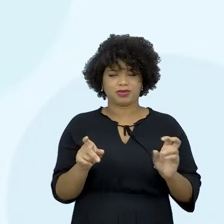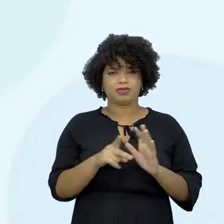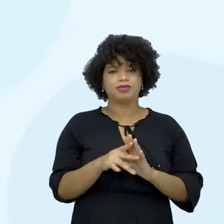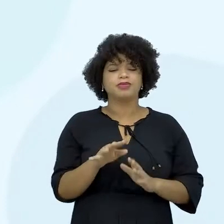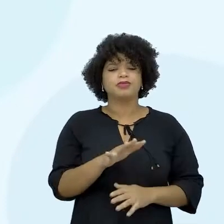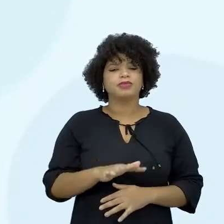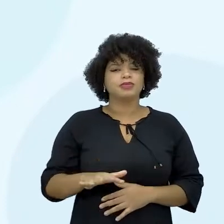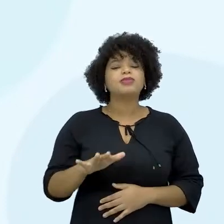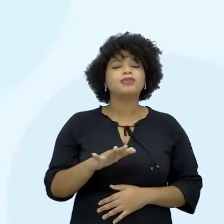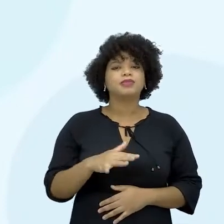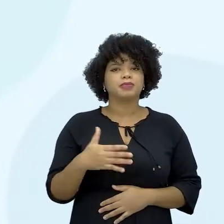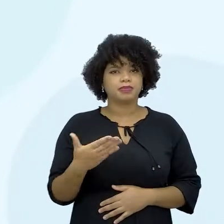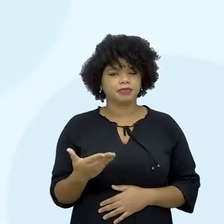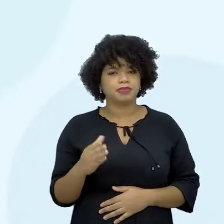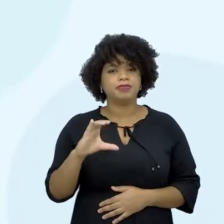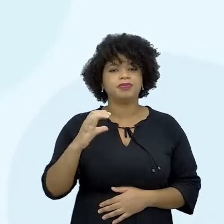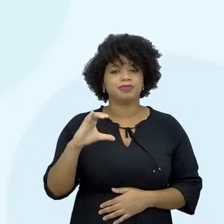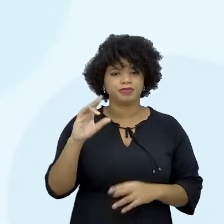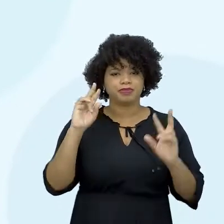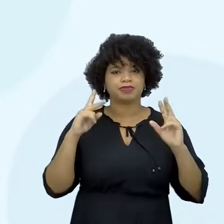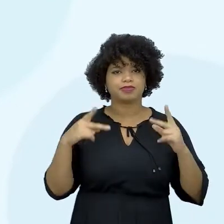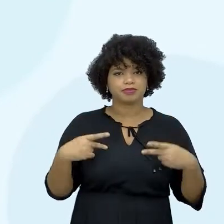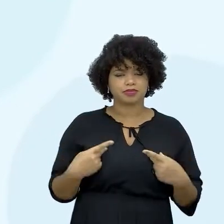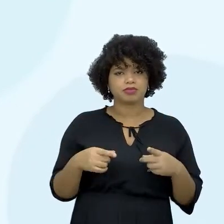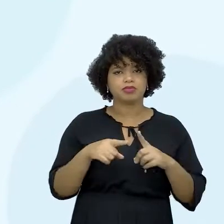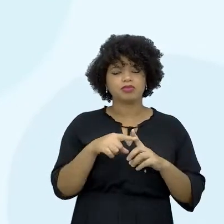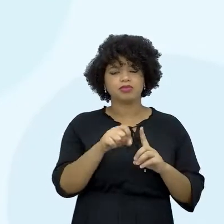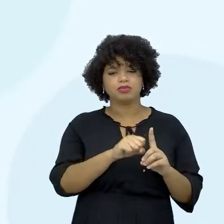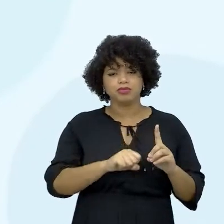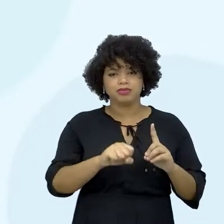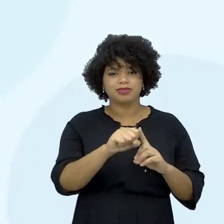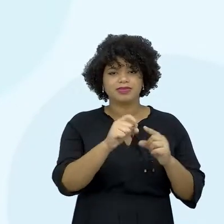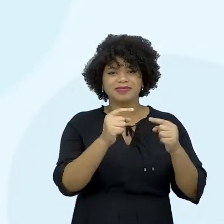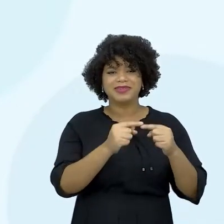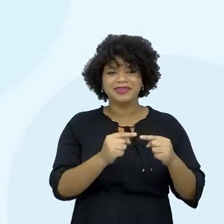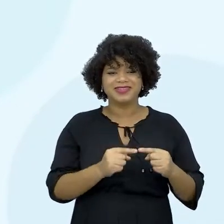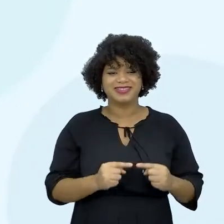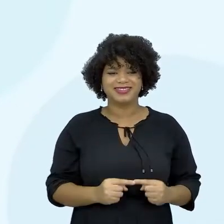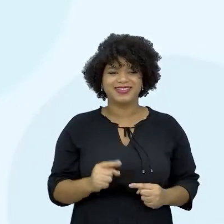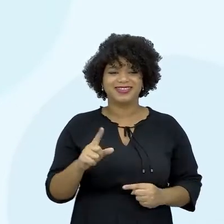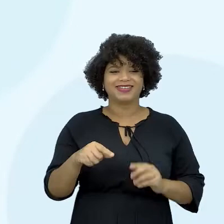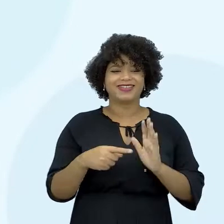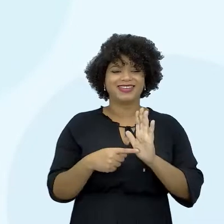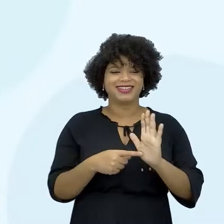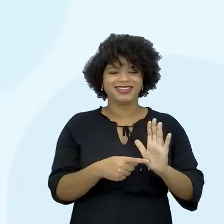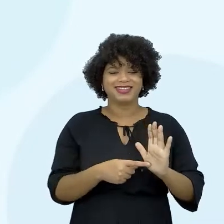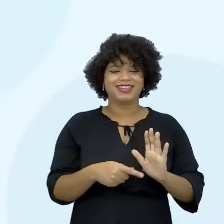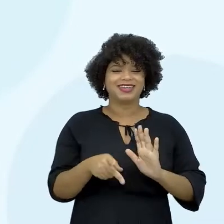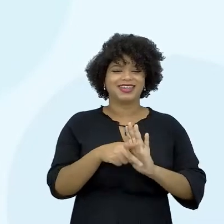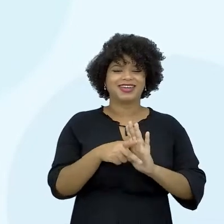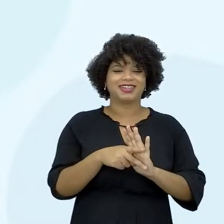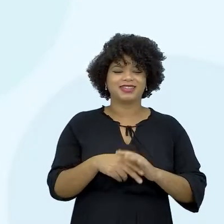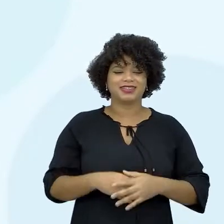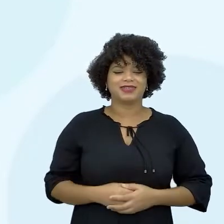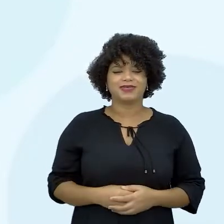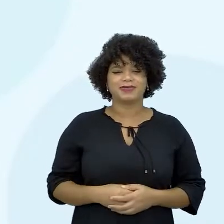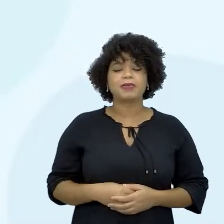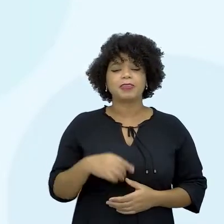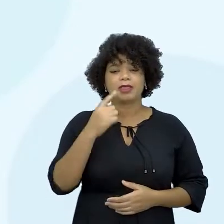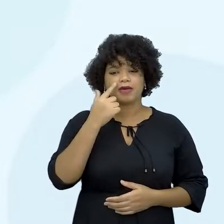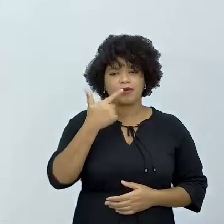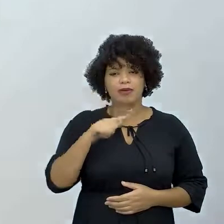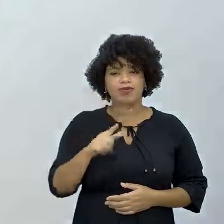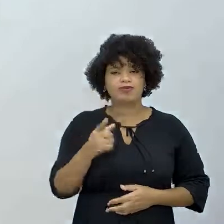das ciências humanas e sociais aplicadas. E aí, né, estudantes que optaram por este aprofundamento,